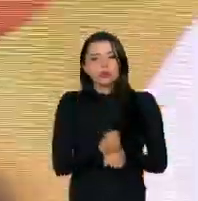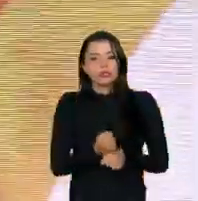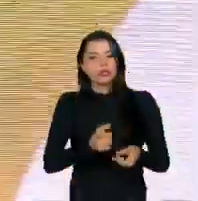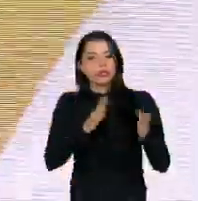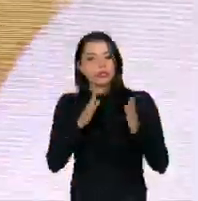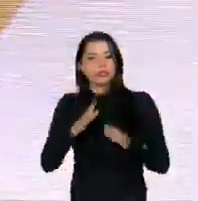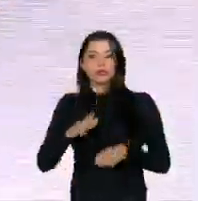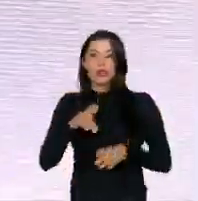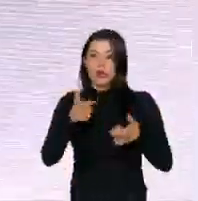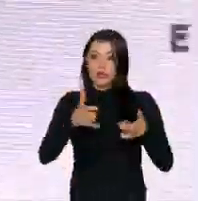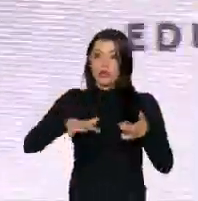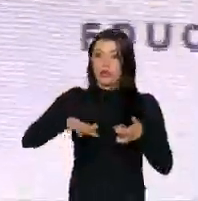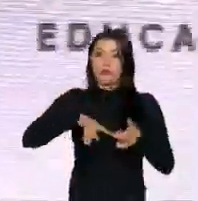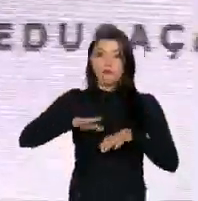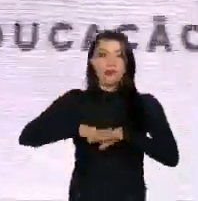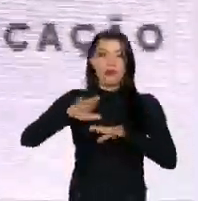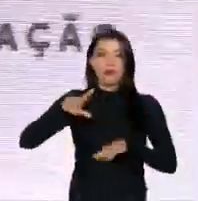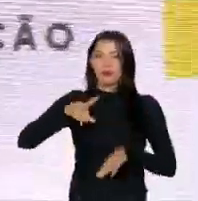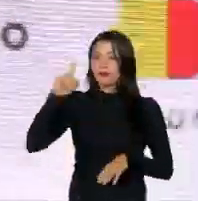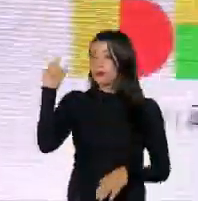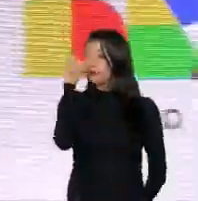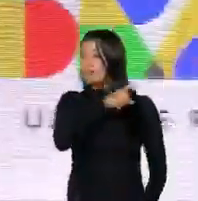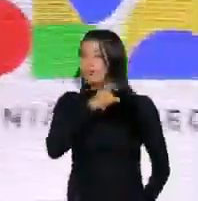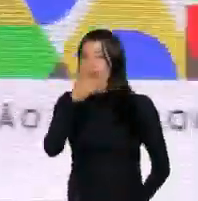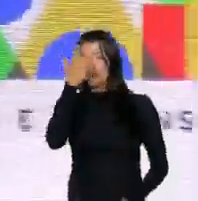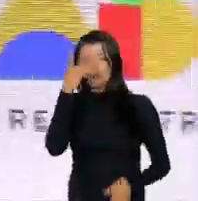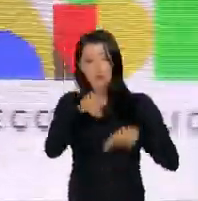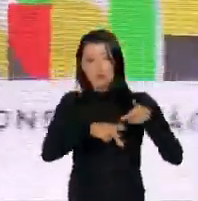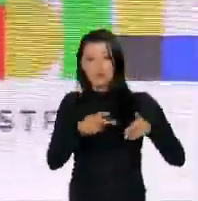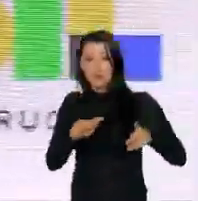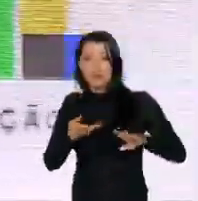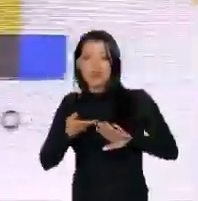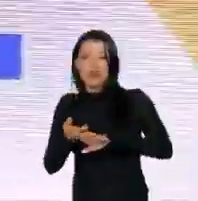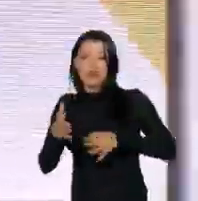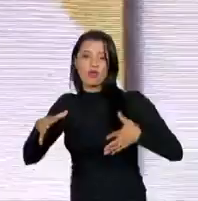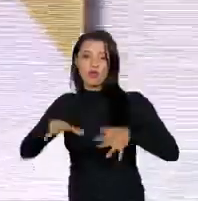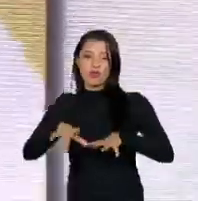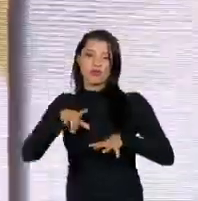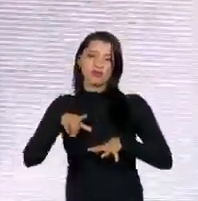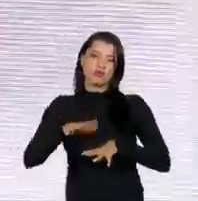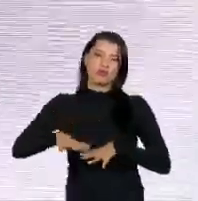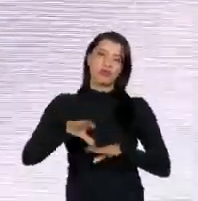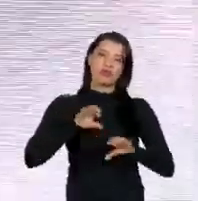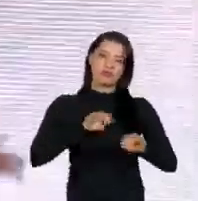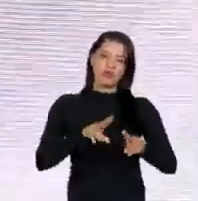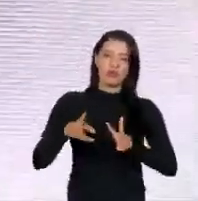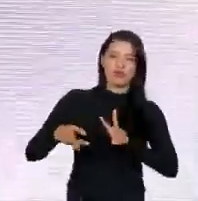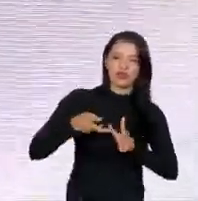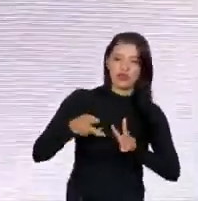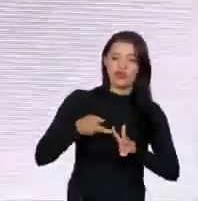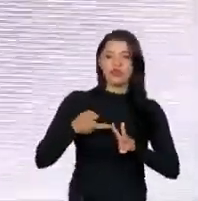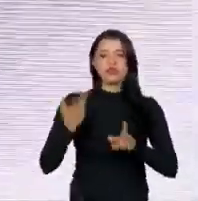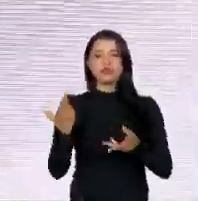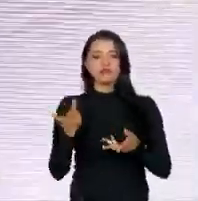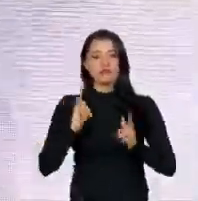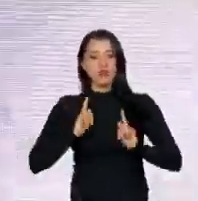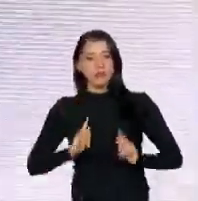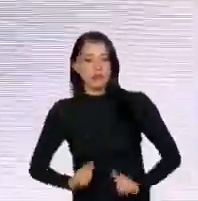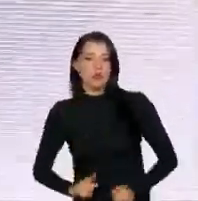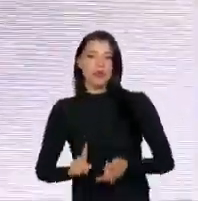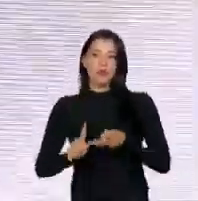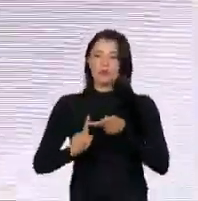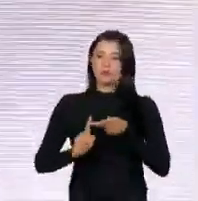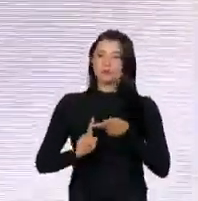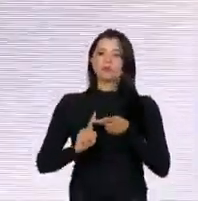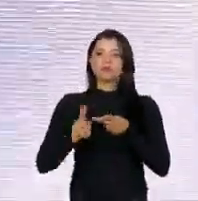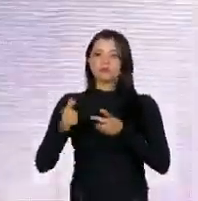A inclusão de populações que precisam ser incluídas nessa questão do sistema educacional, indígenas, quilombolas, ribeirinhos,